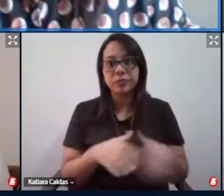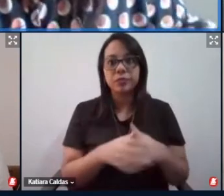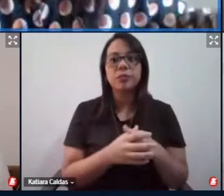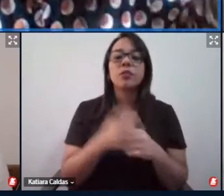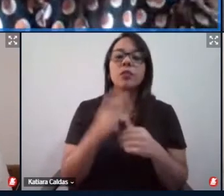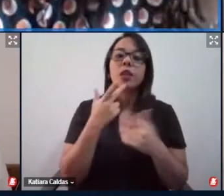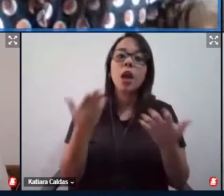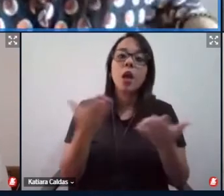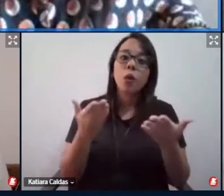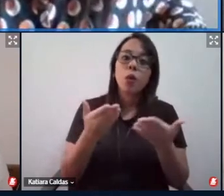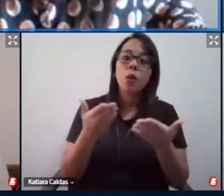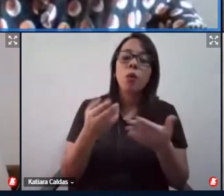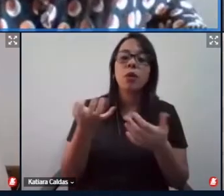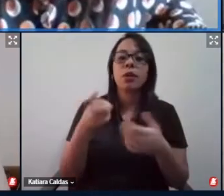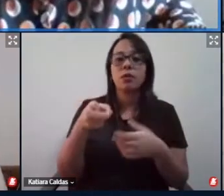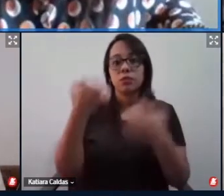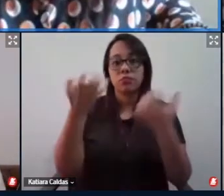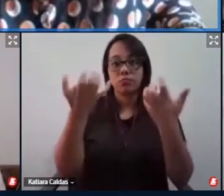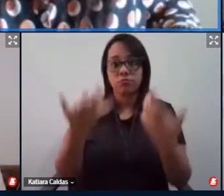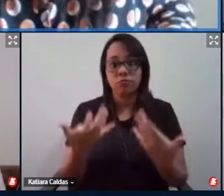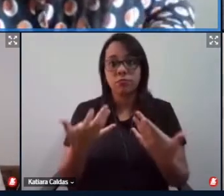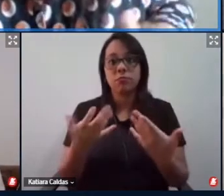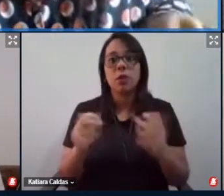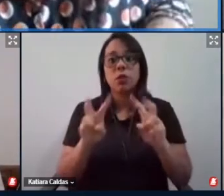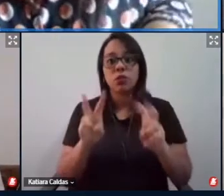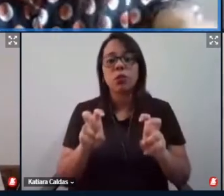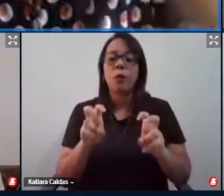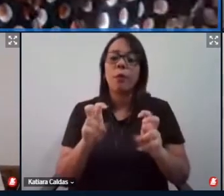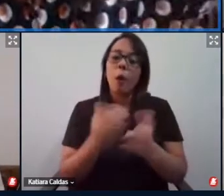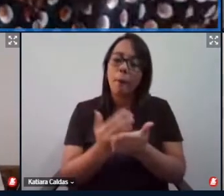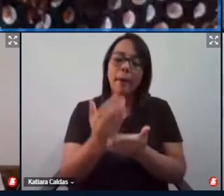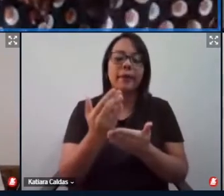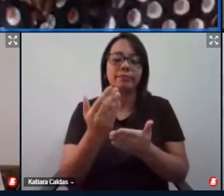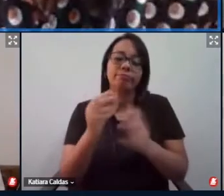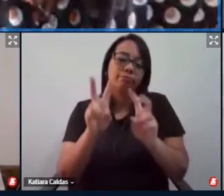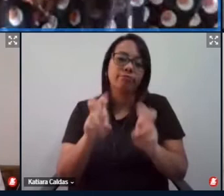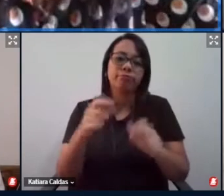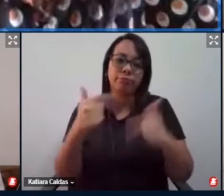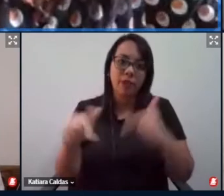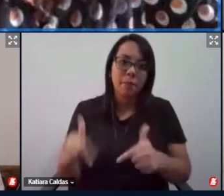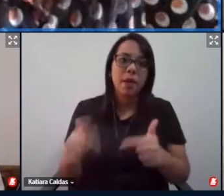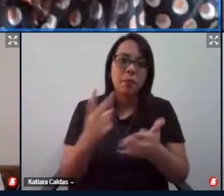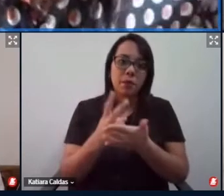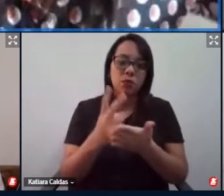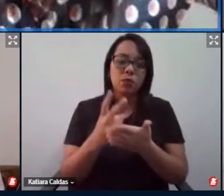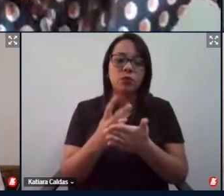quero mais é falar sobre o trabalho, assim, tem várias outras coisinhas que não...